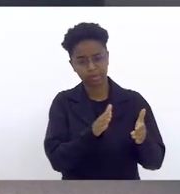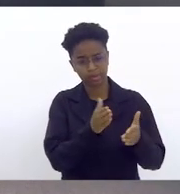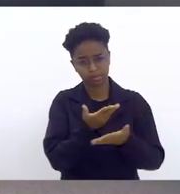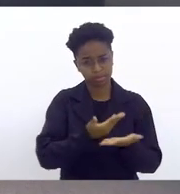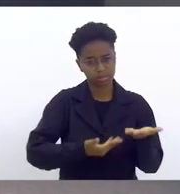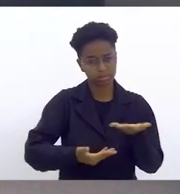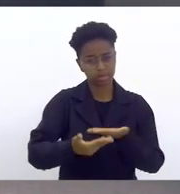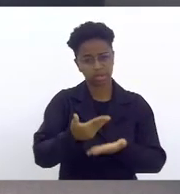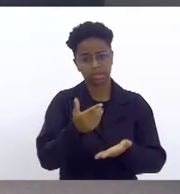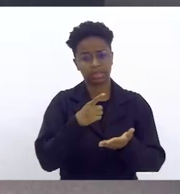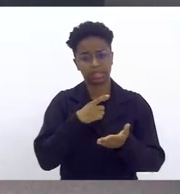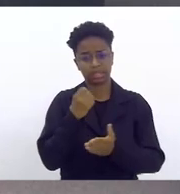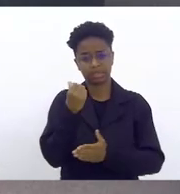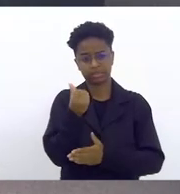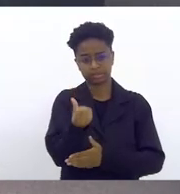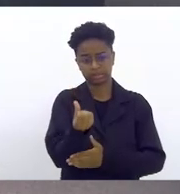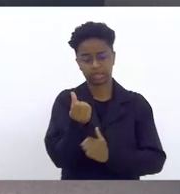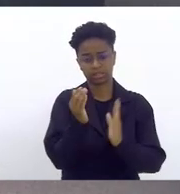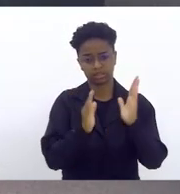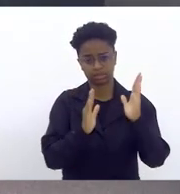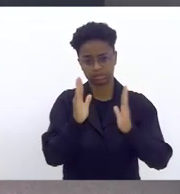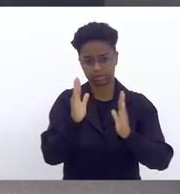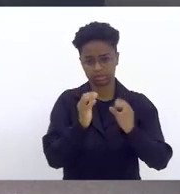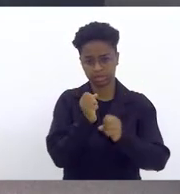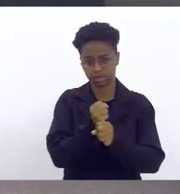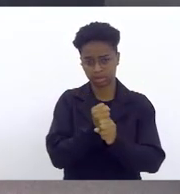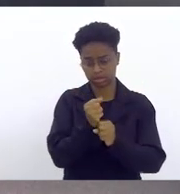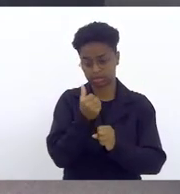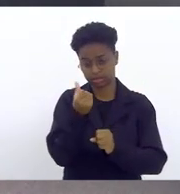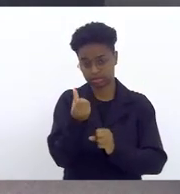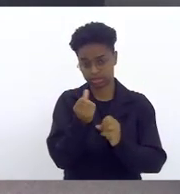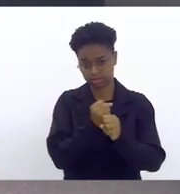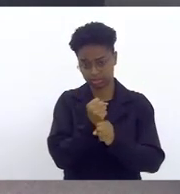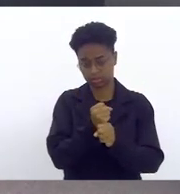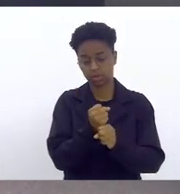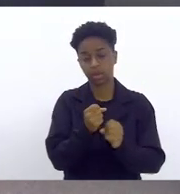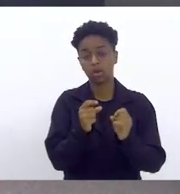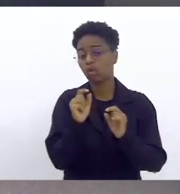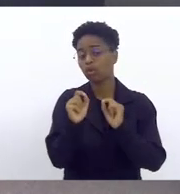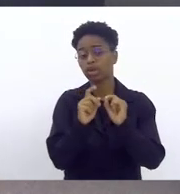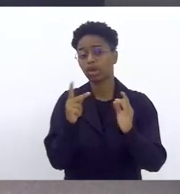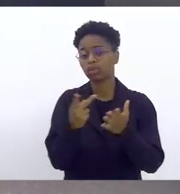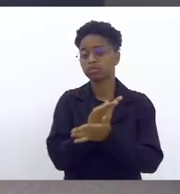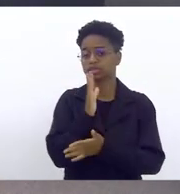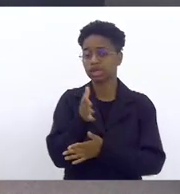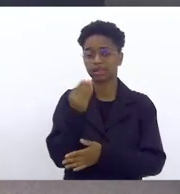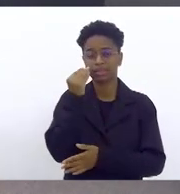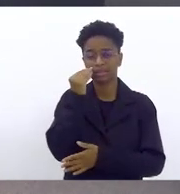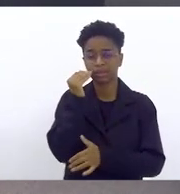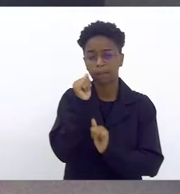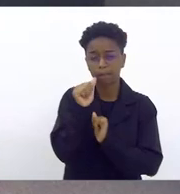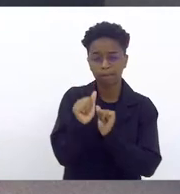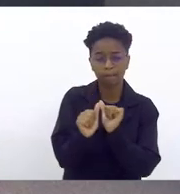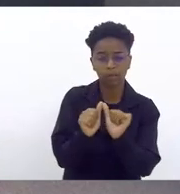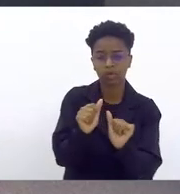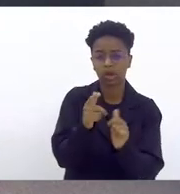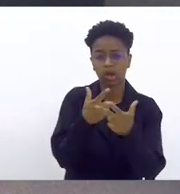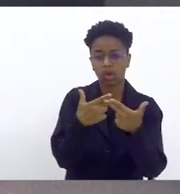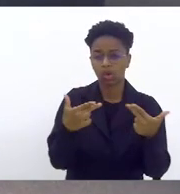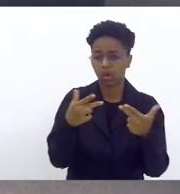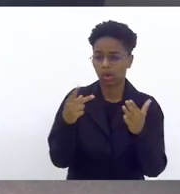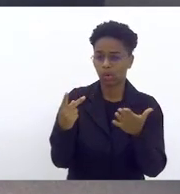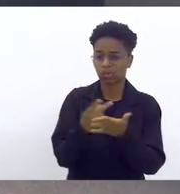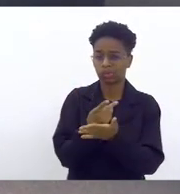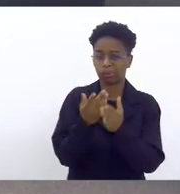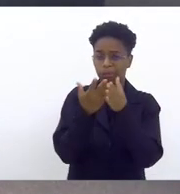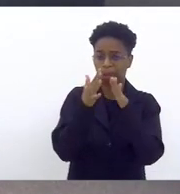seis últimos anos e o que que já foi feito para reverter pelo menos parte de estudo que foi desmontada